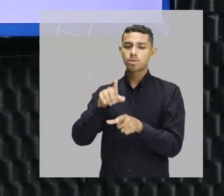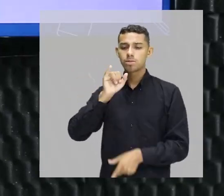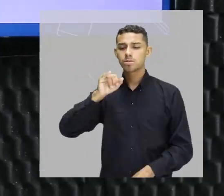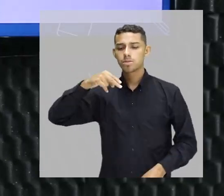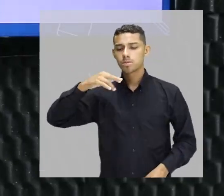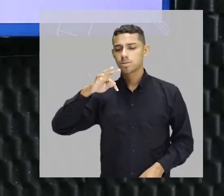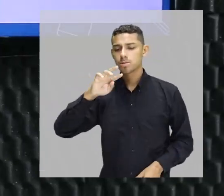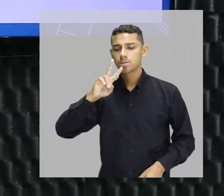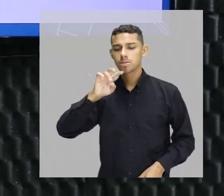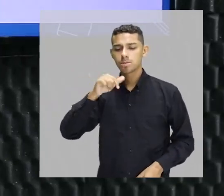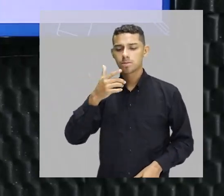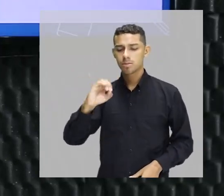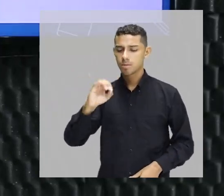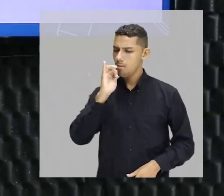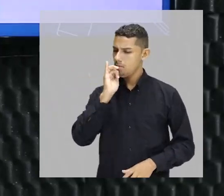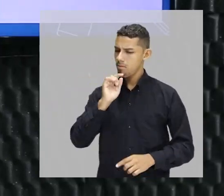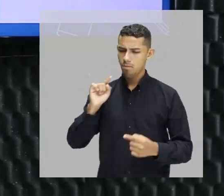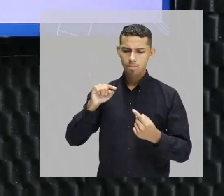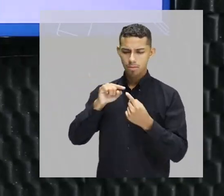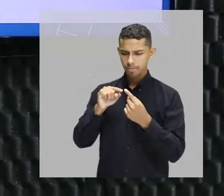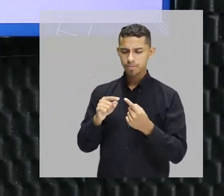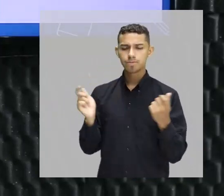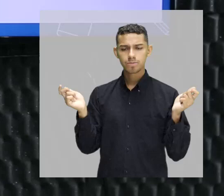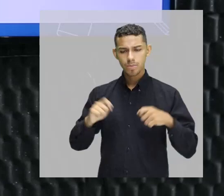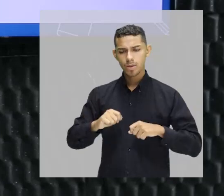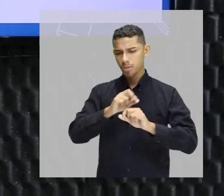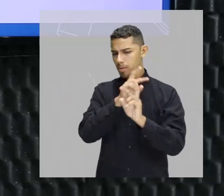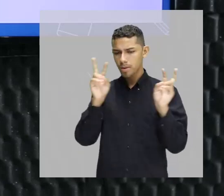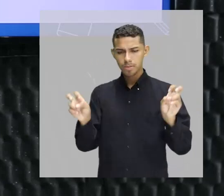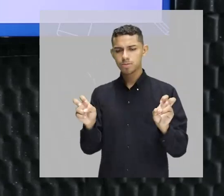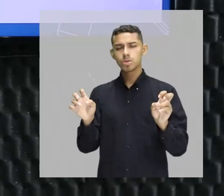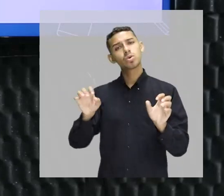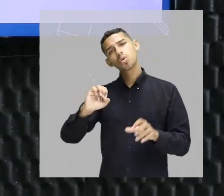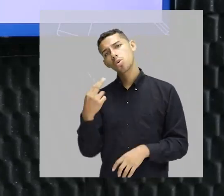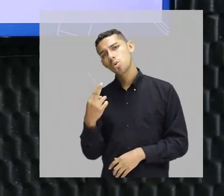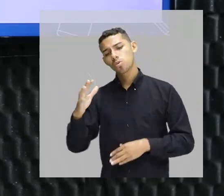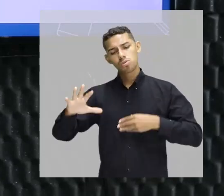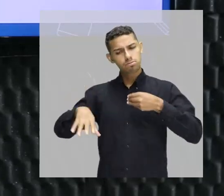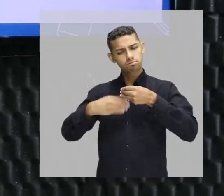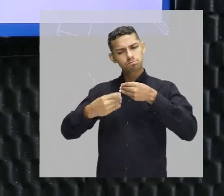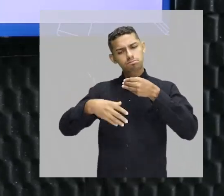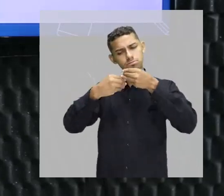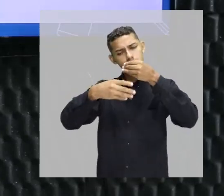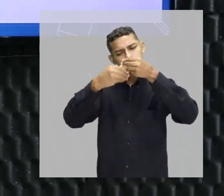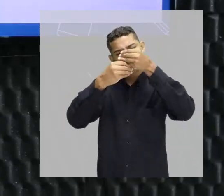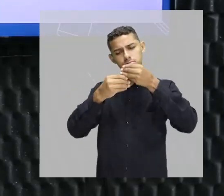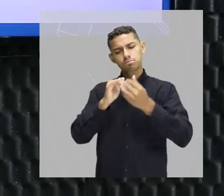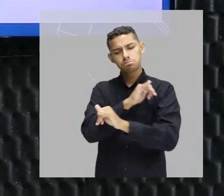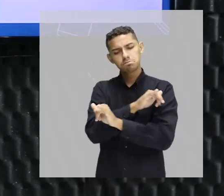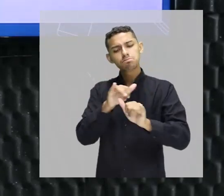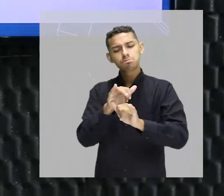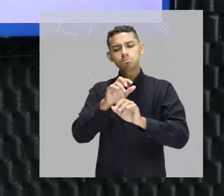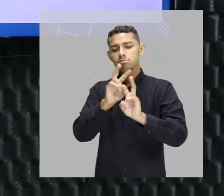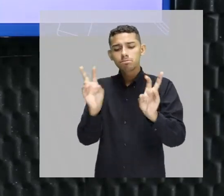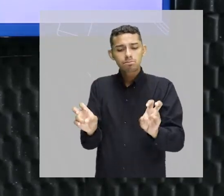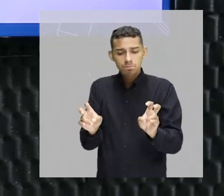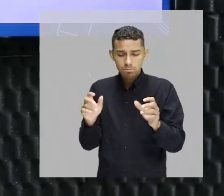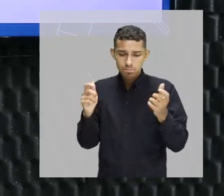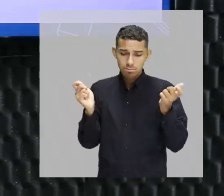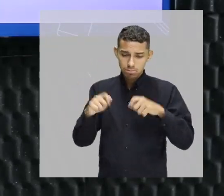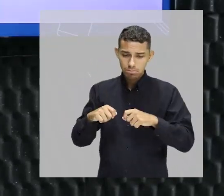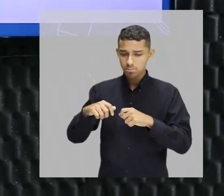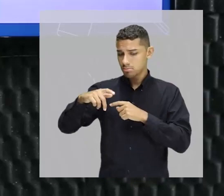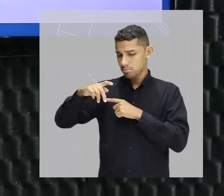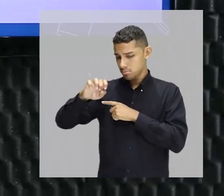é aquele que tem o objetivo de apresentar um assunto ou acrescentar informações sobre determinado tema. O expositivo é